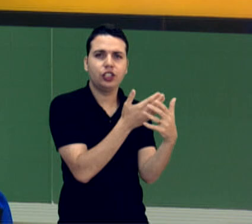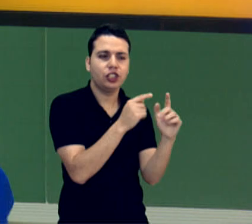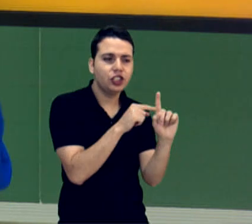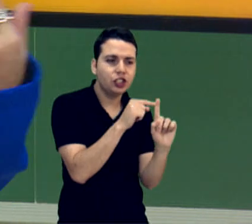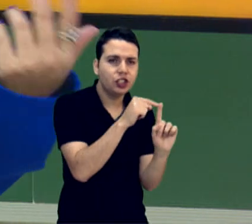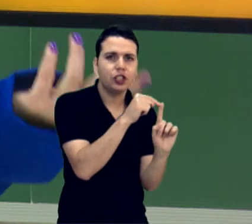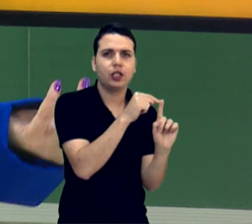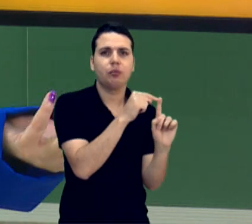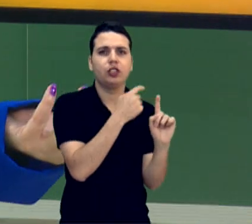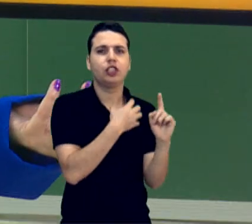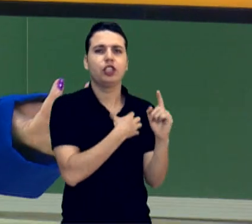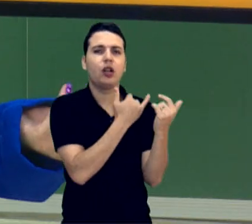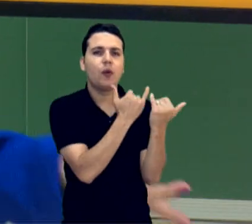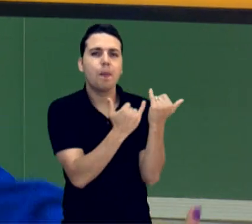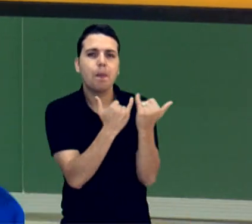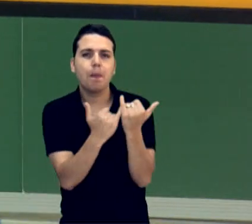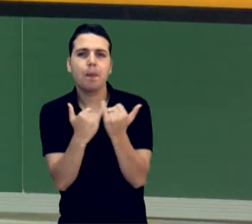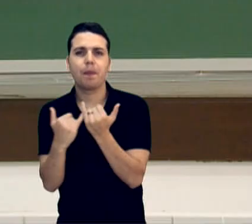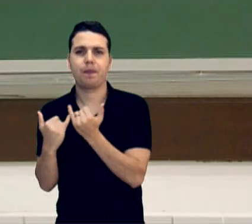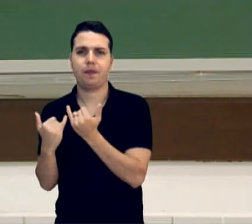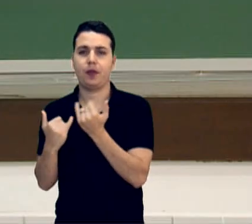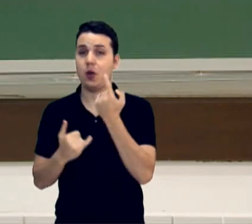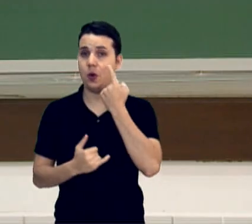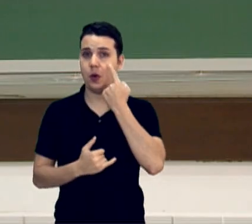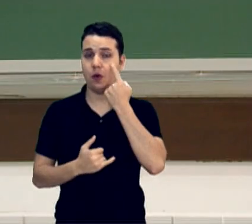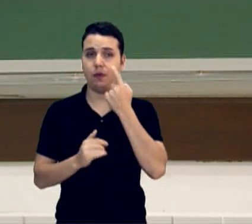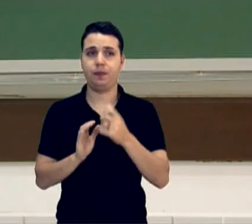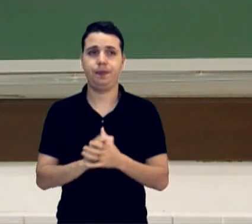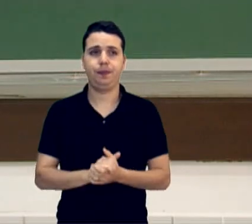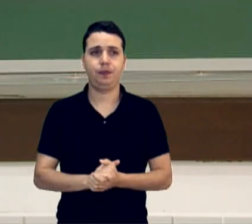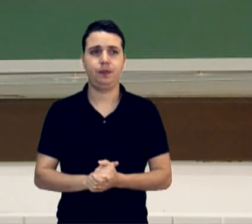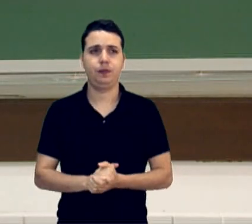afinidade, né? Por se parecerem. Vamos então?